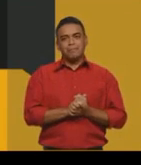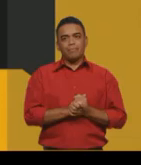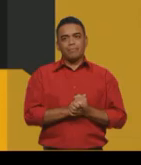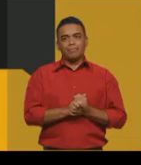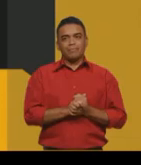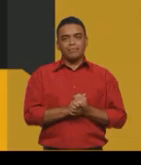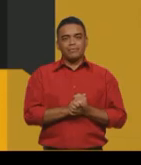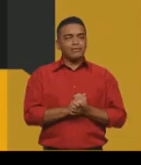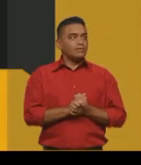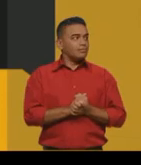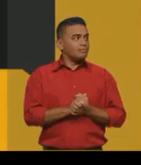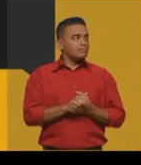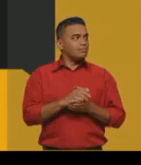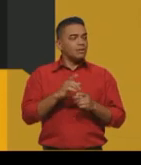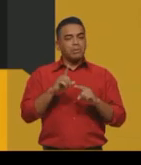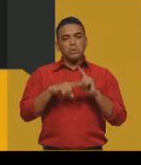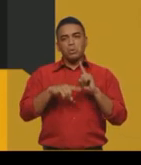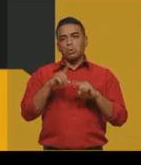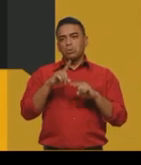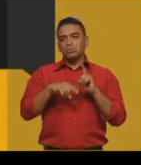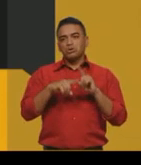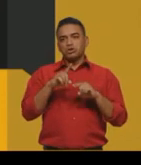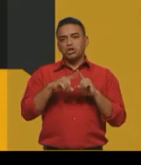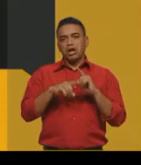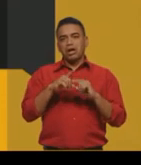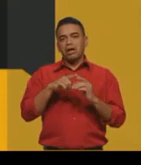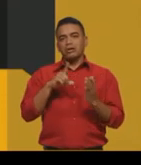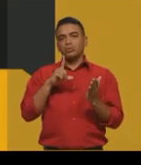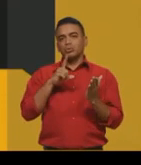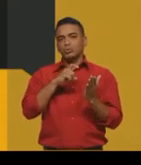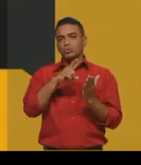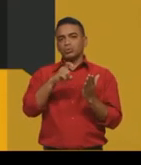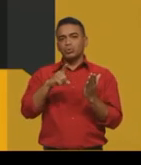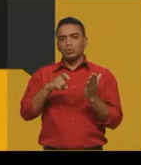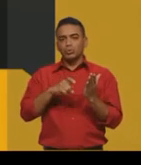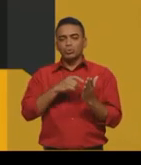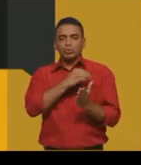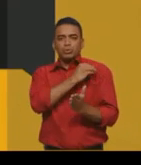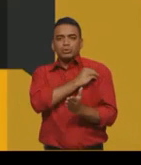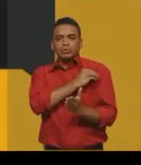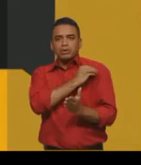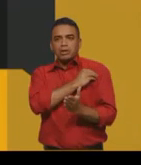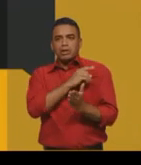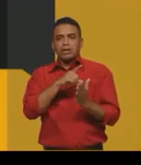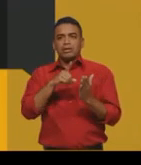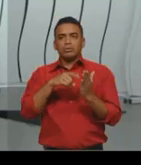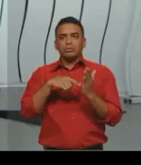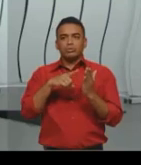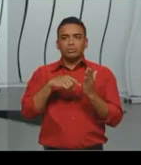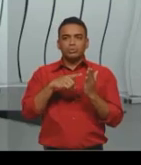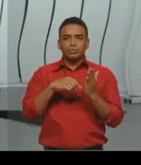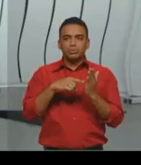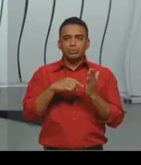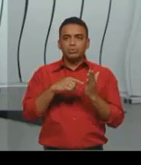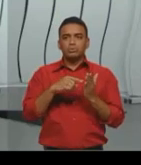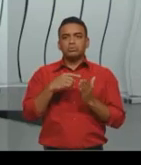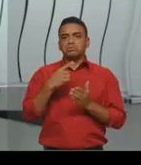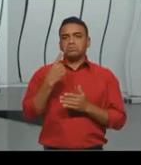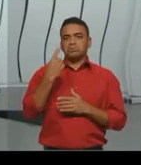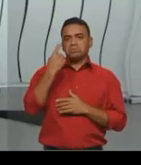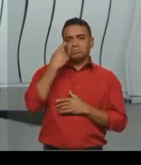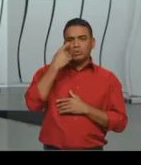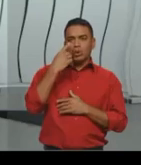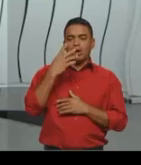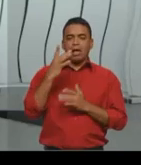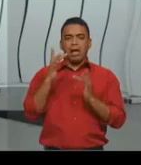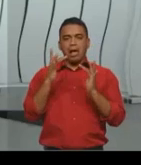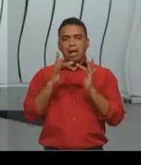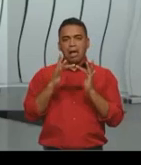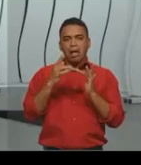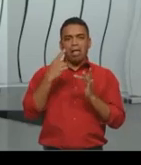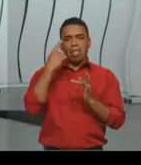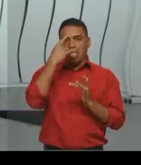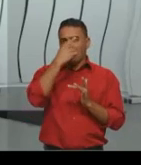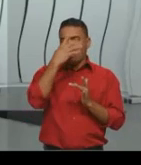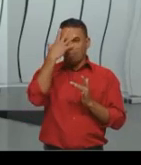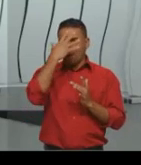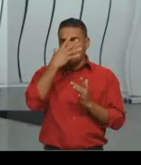clean your objects with alcohol spray, and avoid touching your eyes, your nose, and your